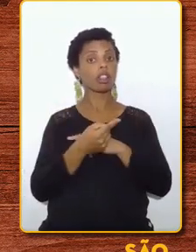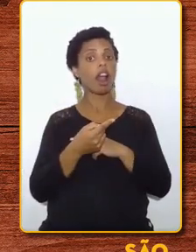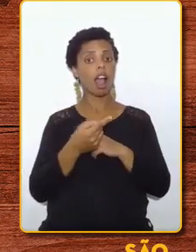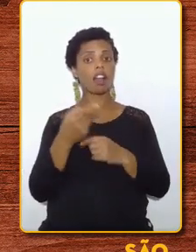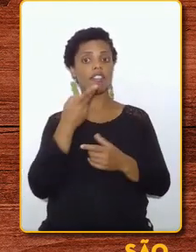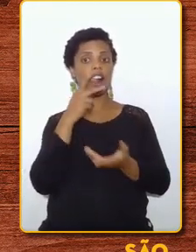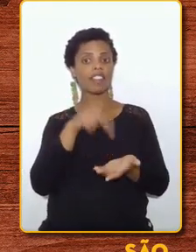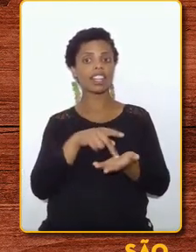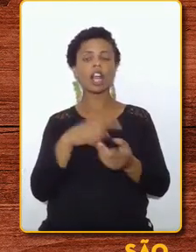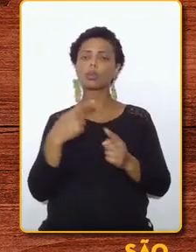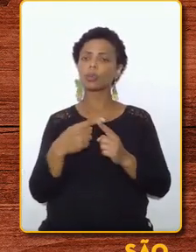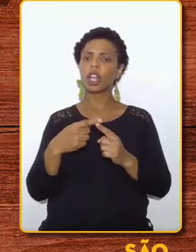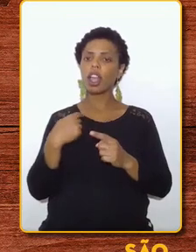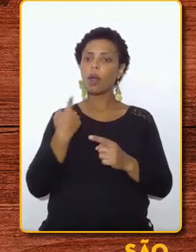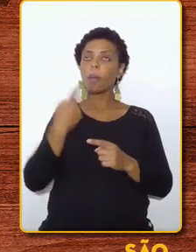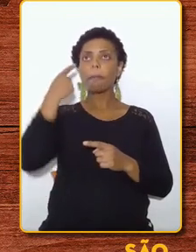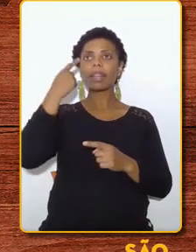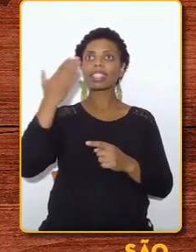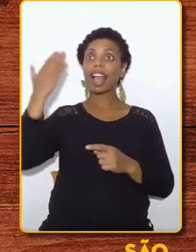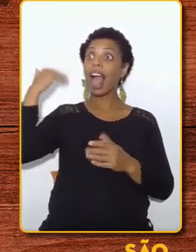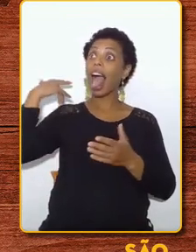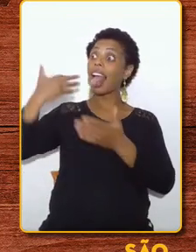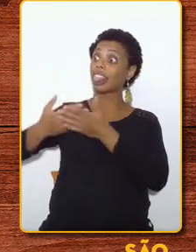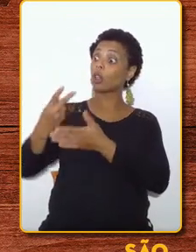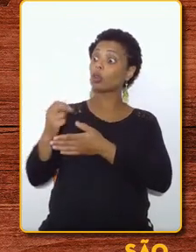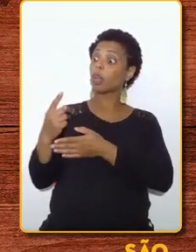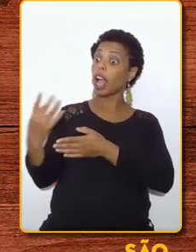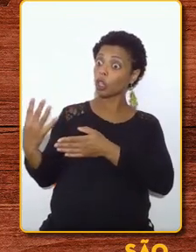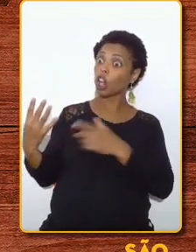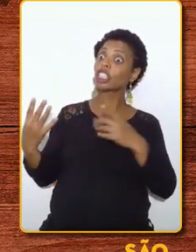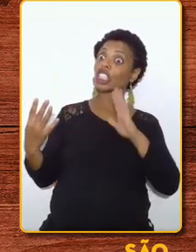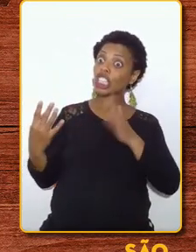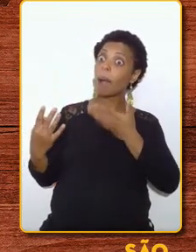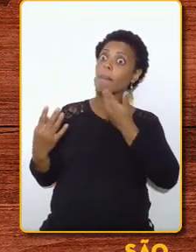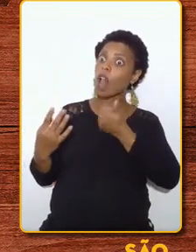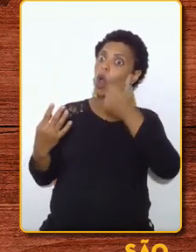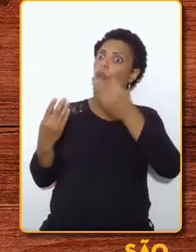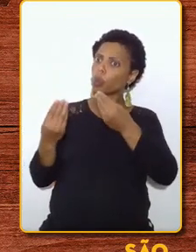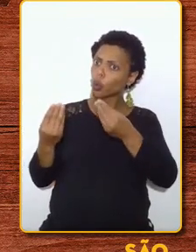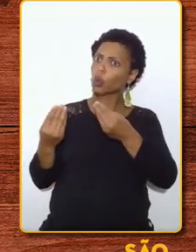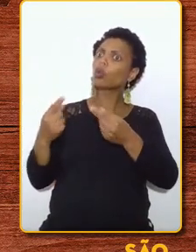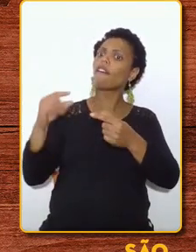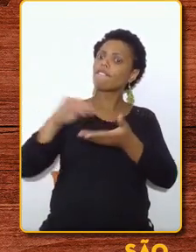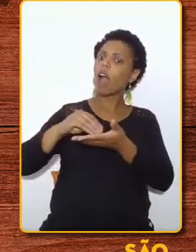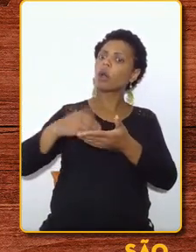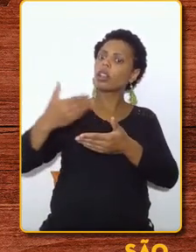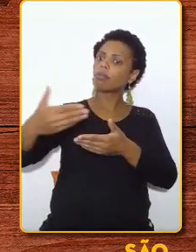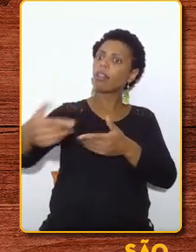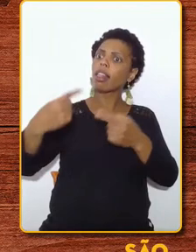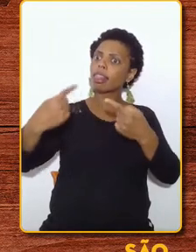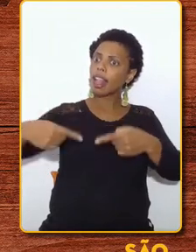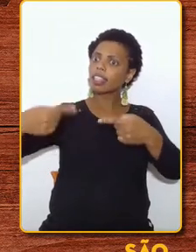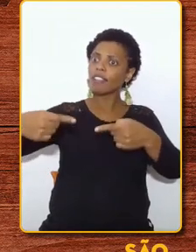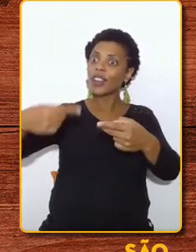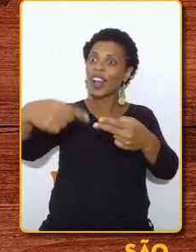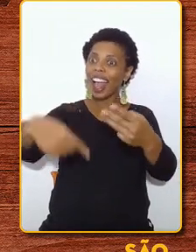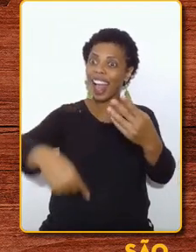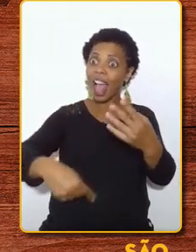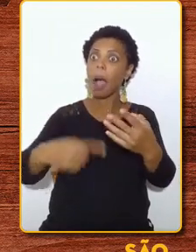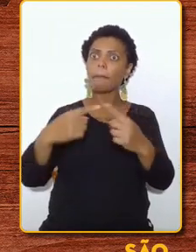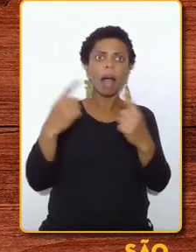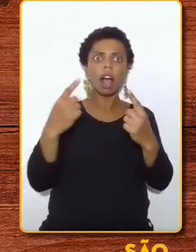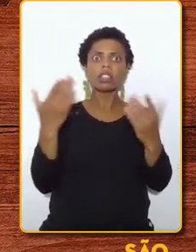feito um monte de coisa, sobrou um monte de desafio, que era o que a gente tinha que... Então, imagina nós, todos aqui, 5,